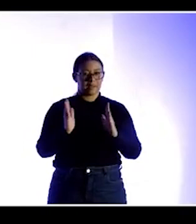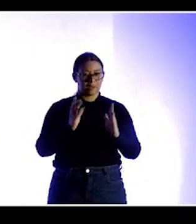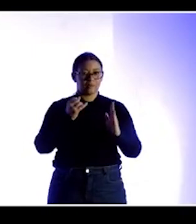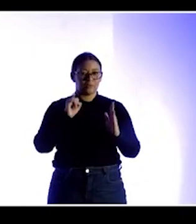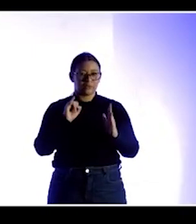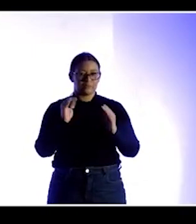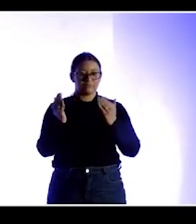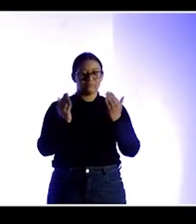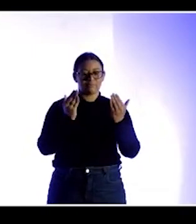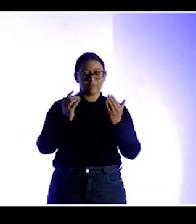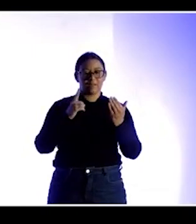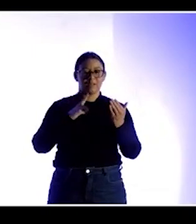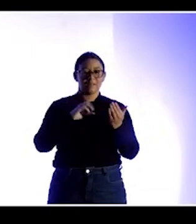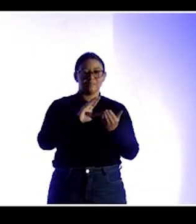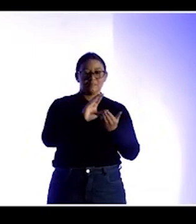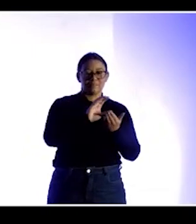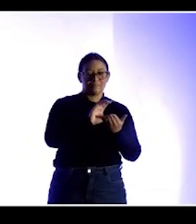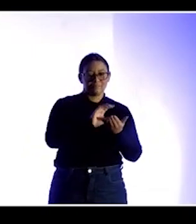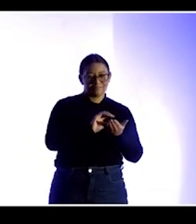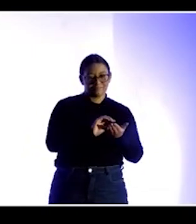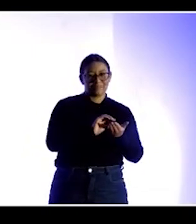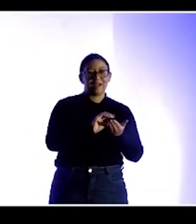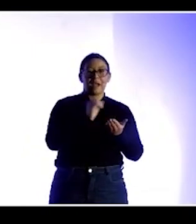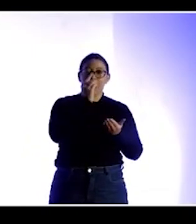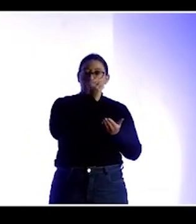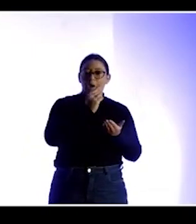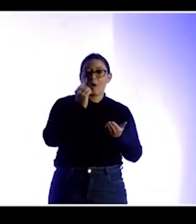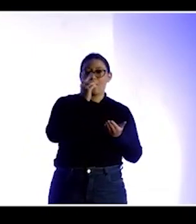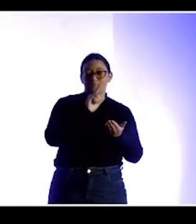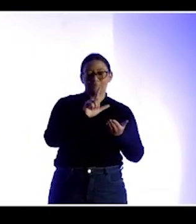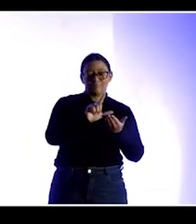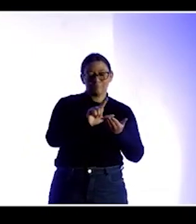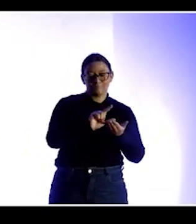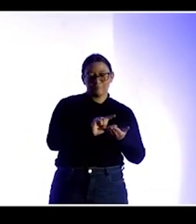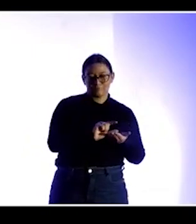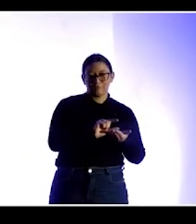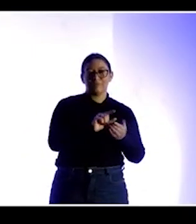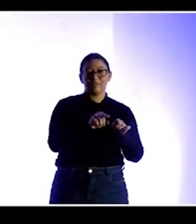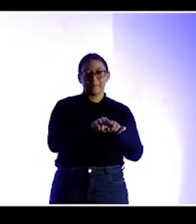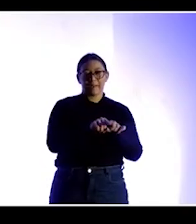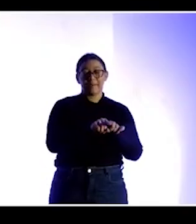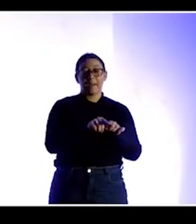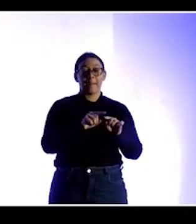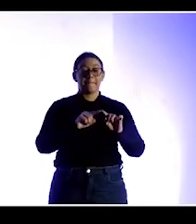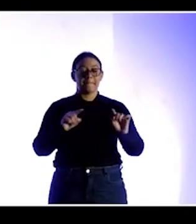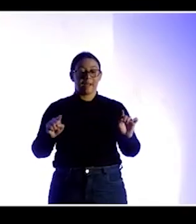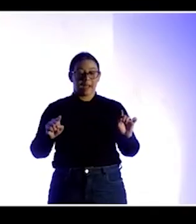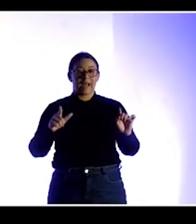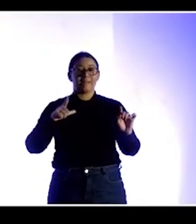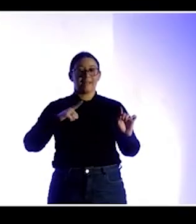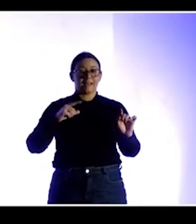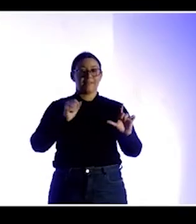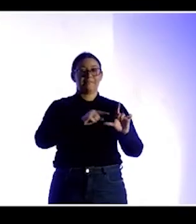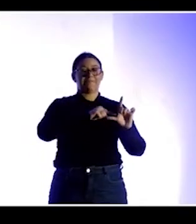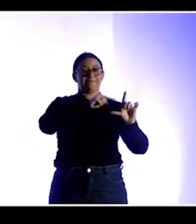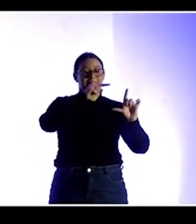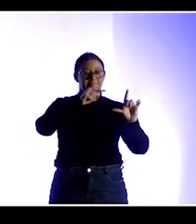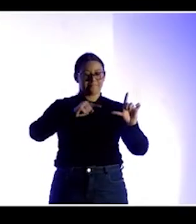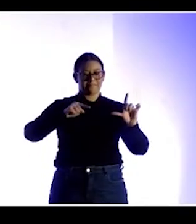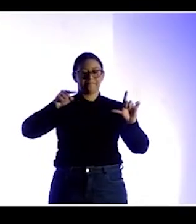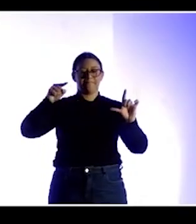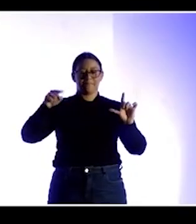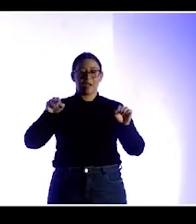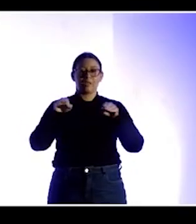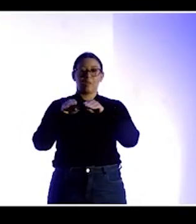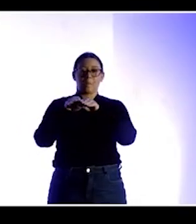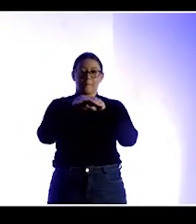pequena. Não para poucas horas, mas para muitas horas. Agora, os eixos são os mesmos. Aqui eu estava